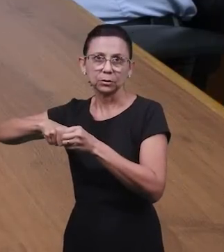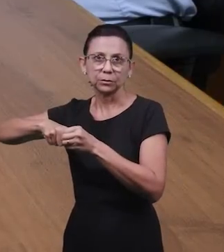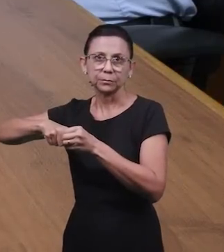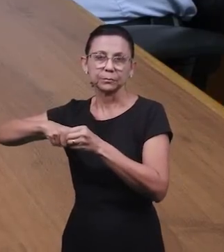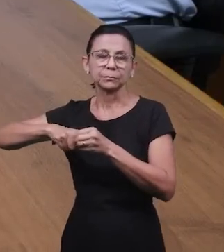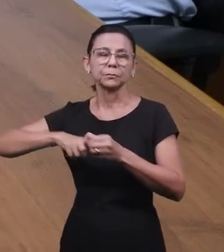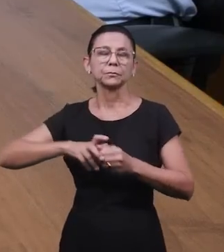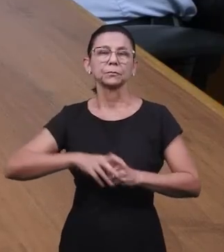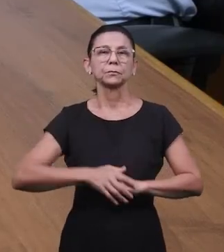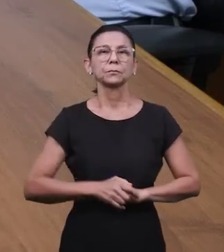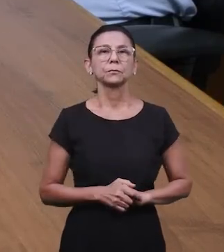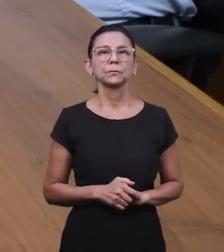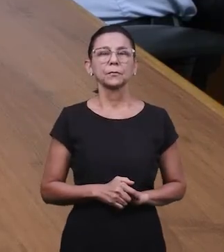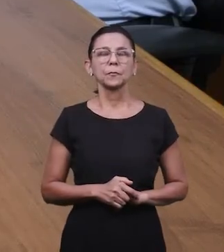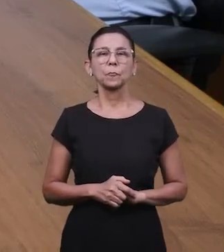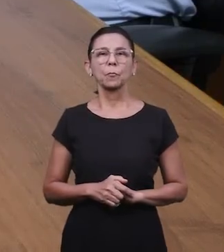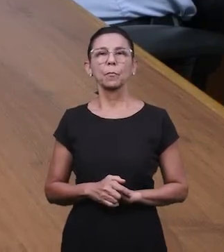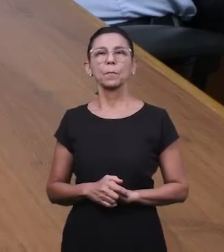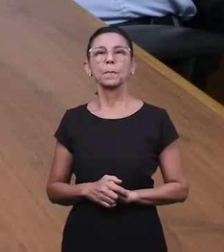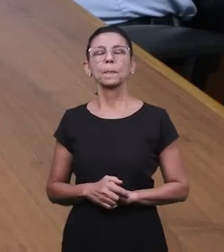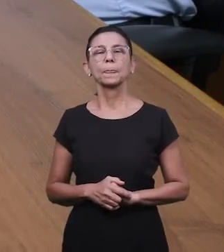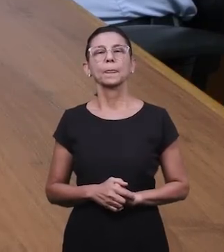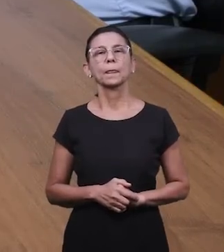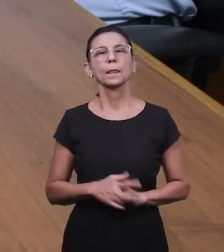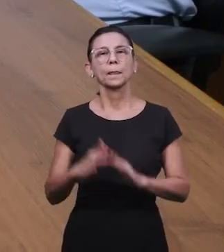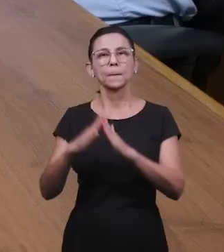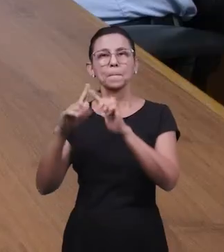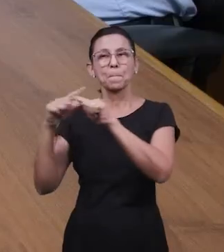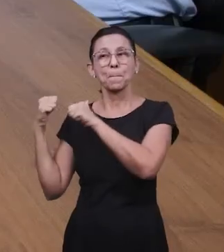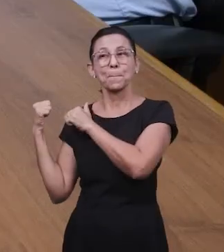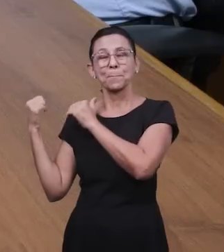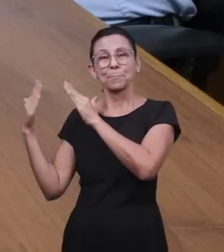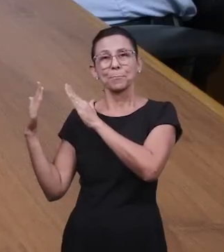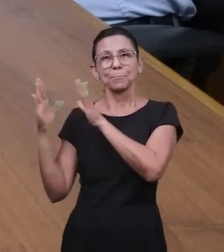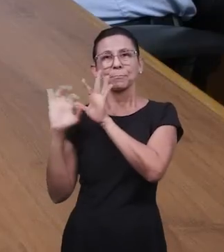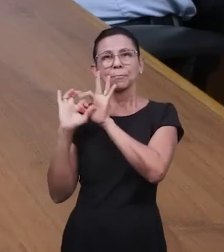E a comunhão para a igreja apostólica, ela foi isso.